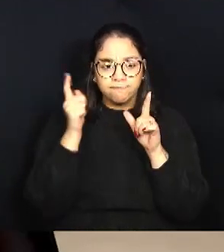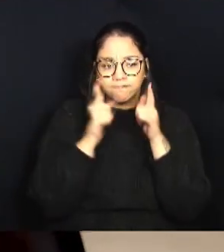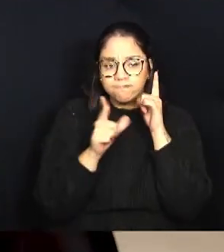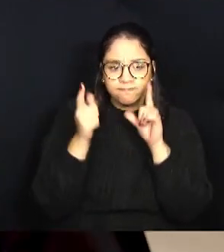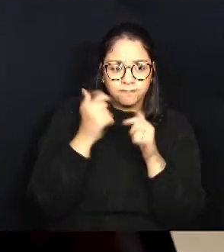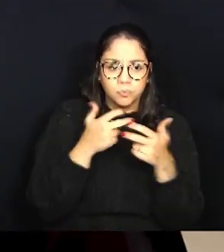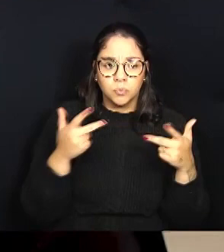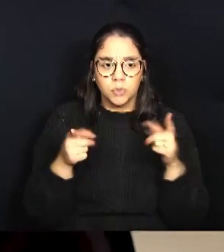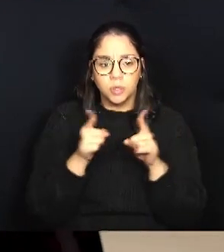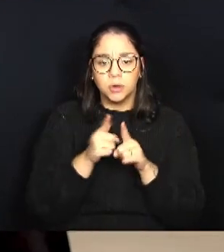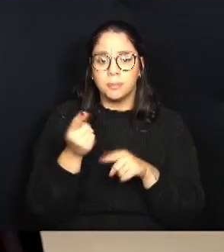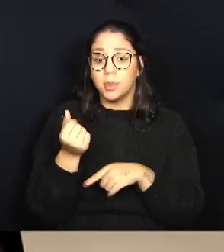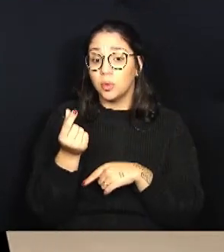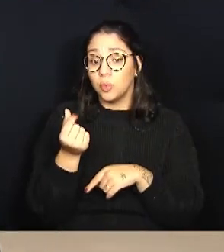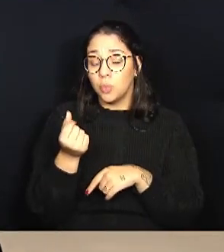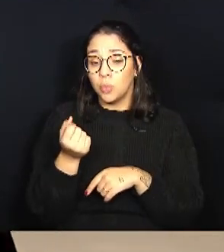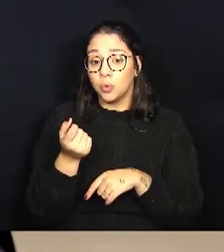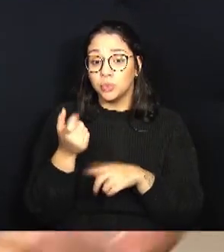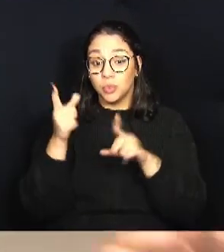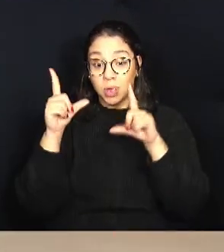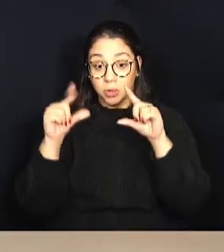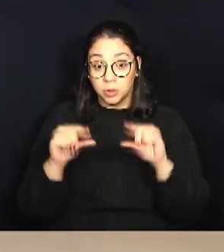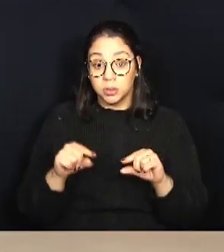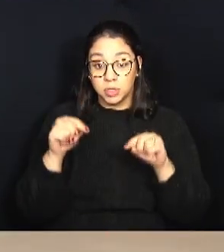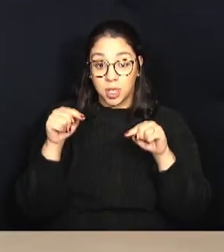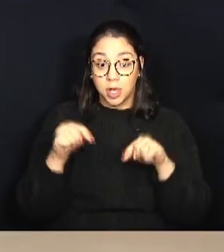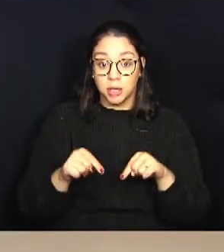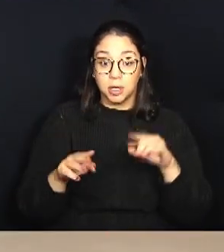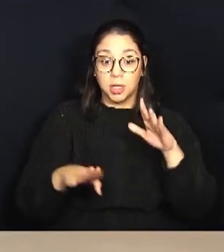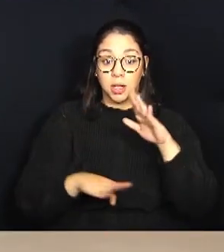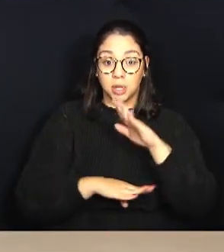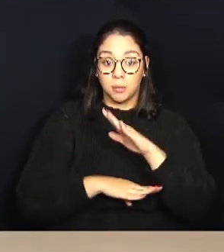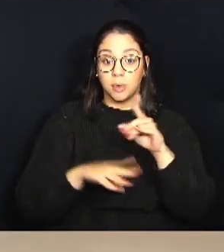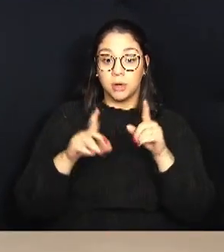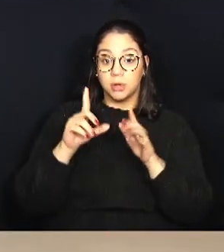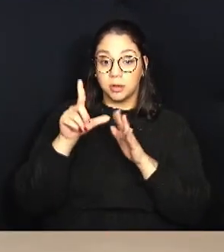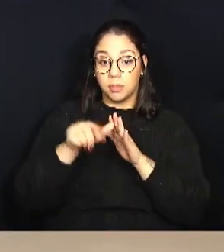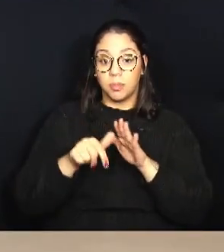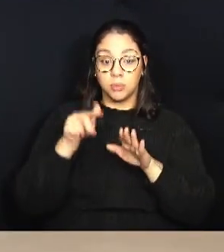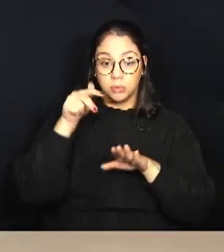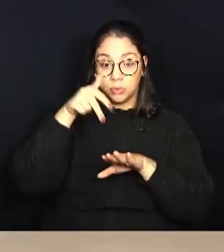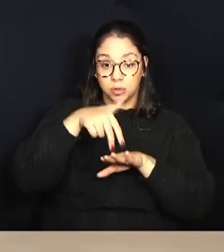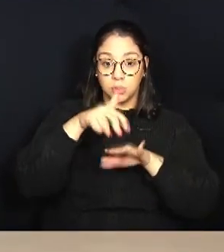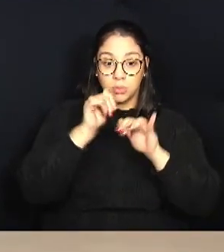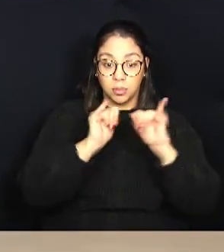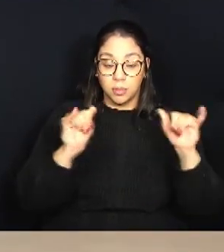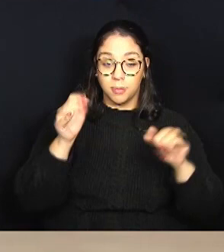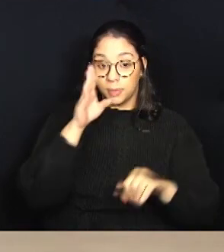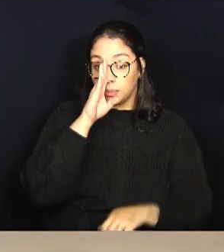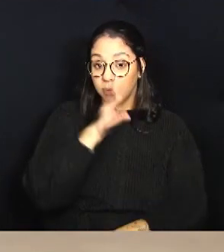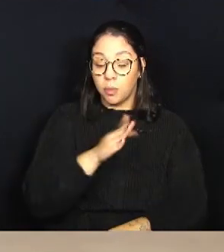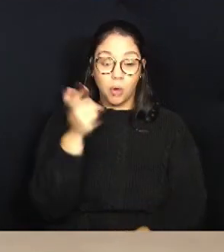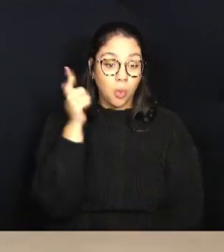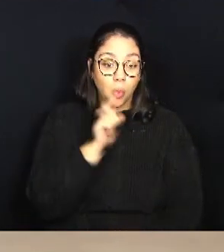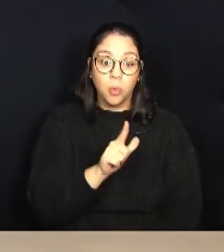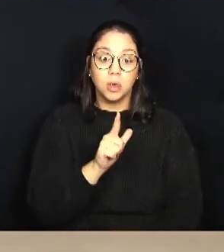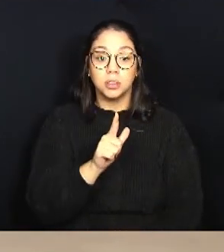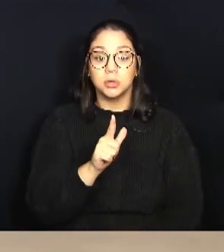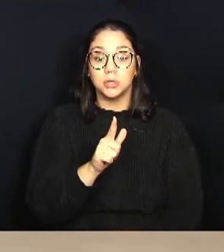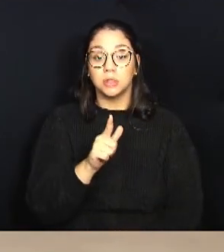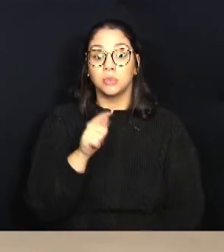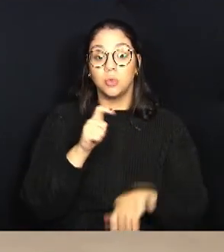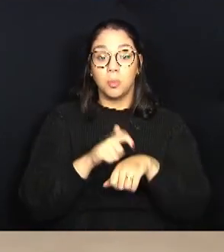reduzir custos na Câmara Municipal. Depois eu vou falar na tribuna de todas essas conquistas, principalmente no momento de